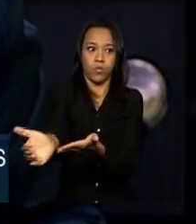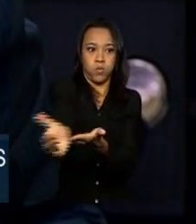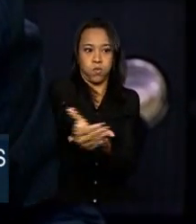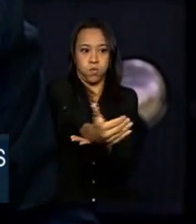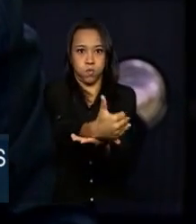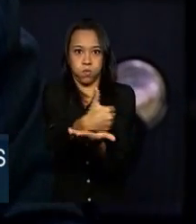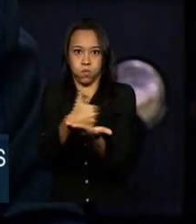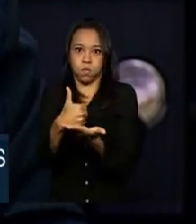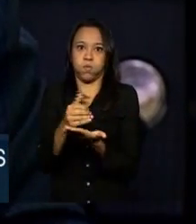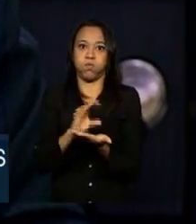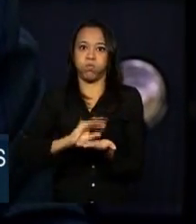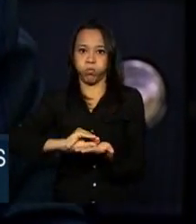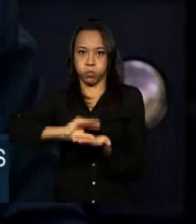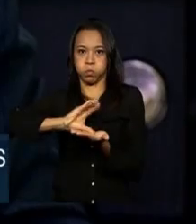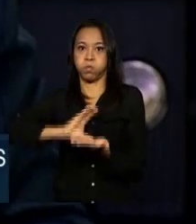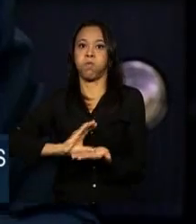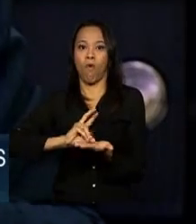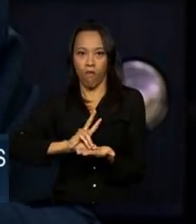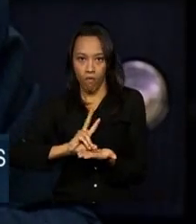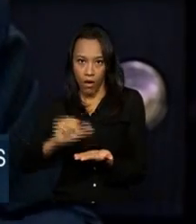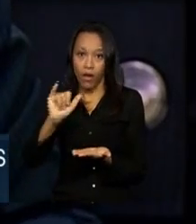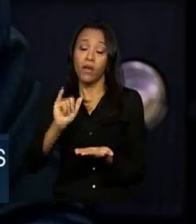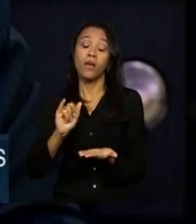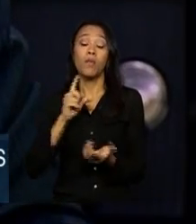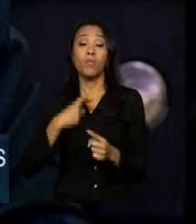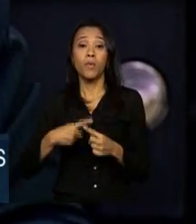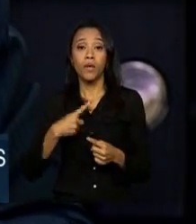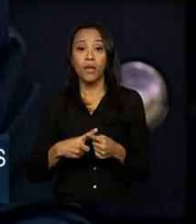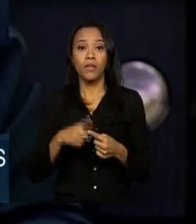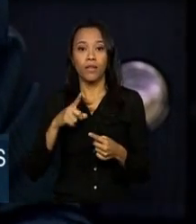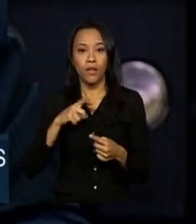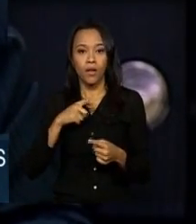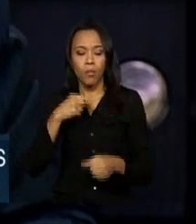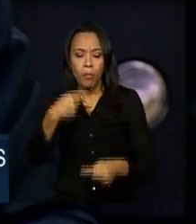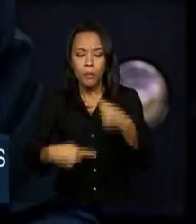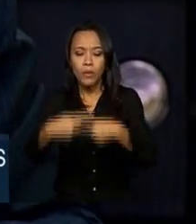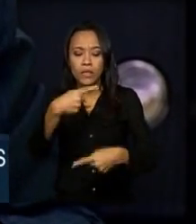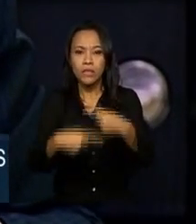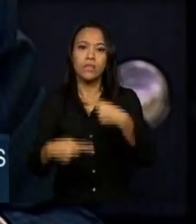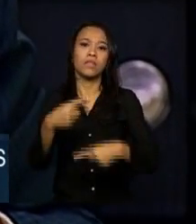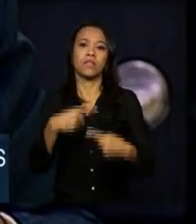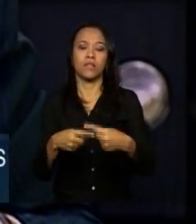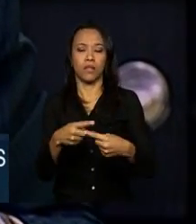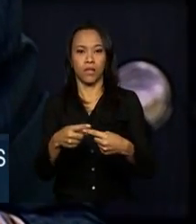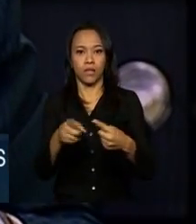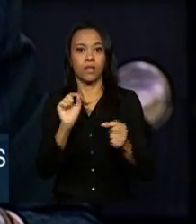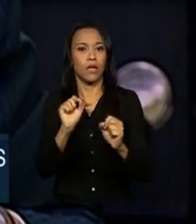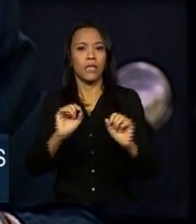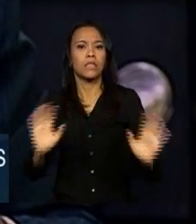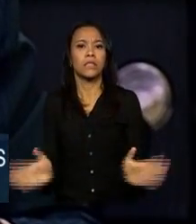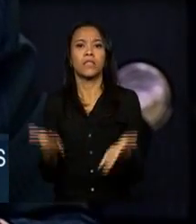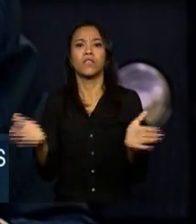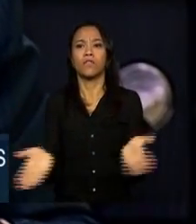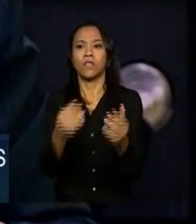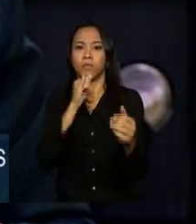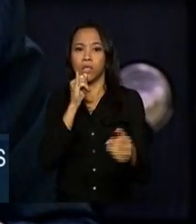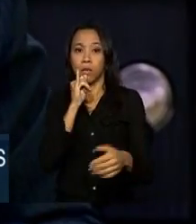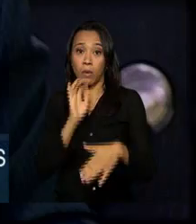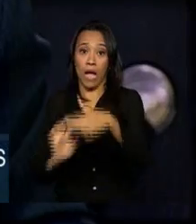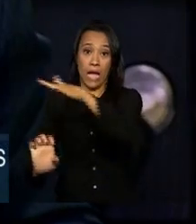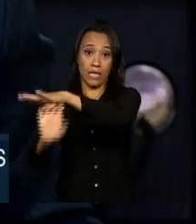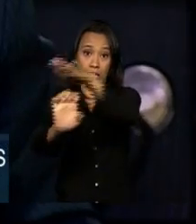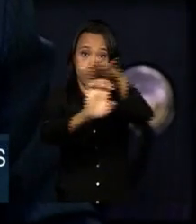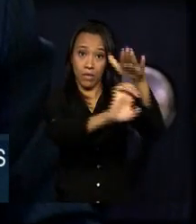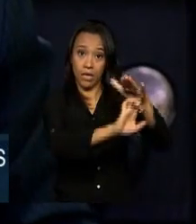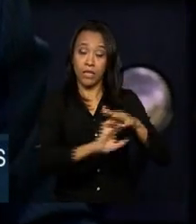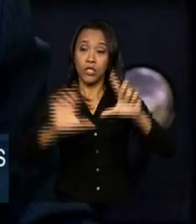eh adotado dentro das políticas de de exoneração e de incentivos do próprio governo ele